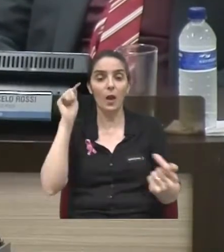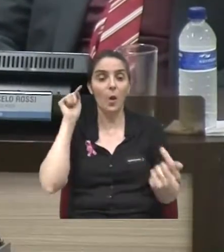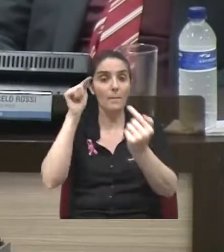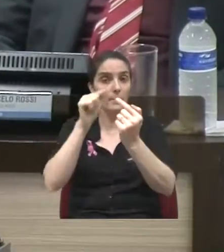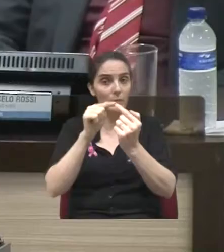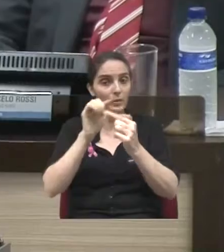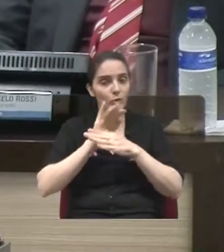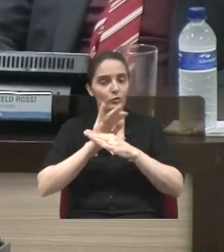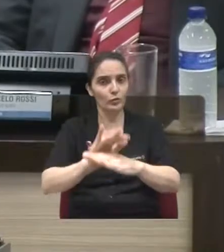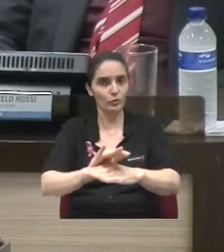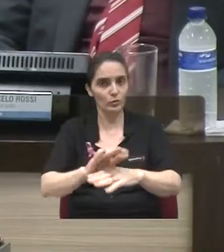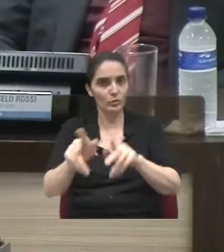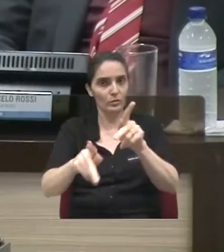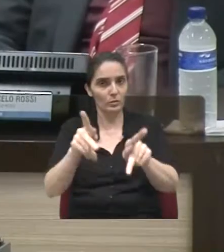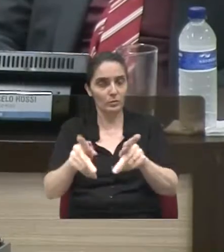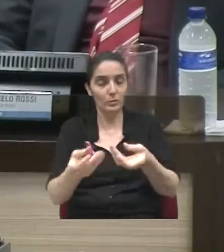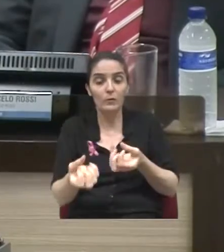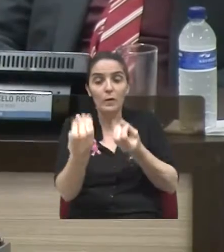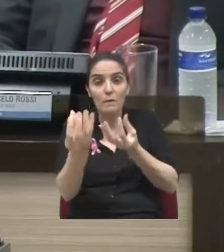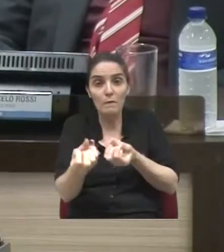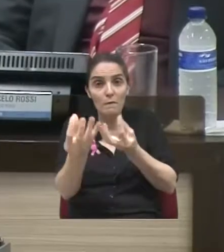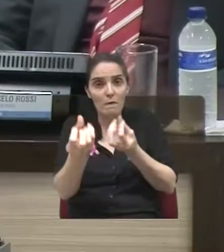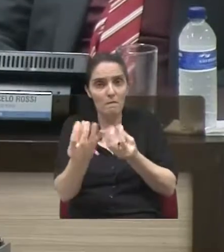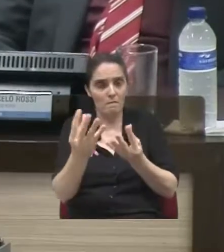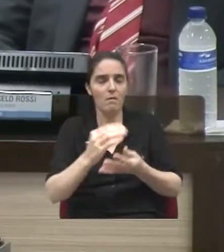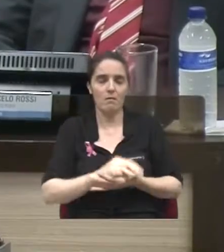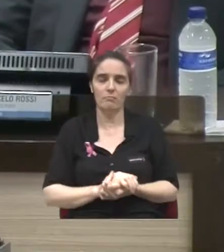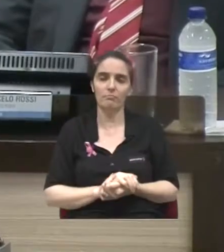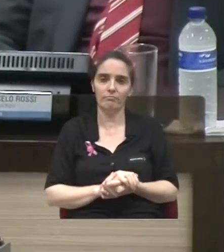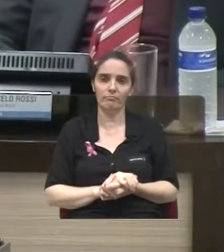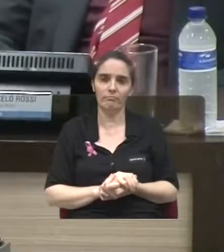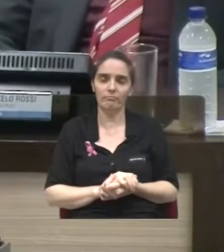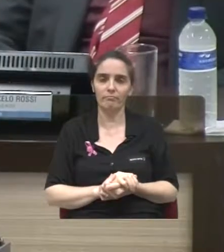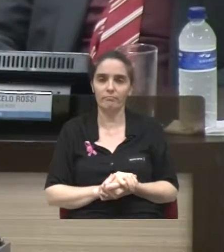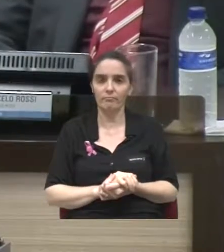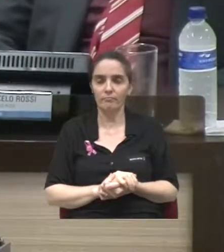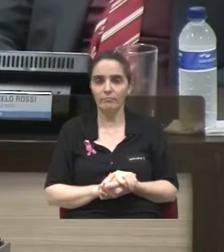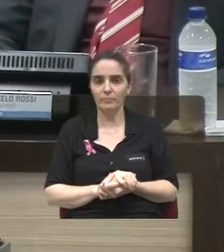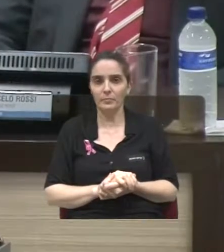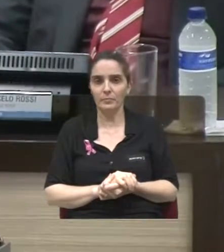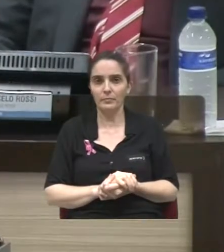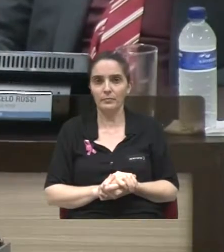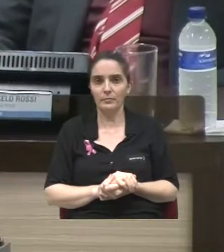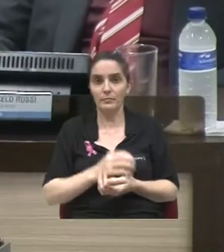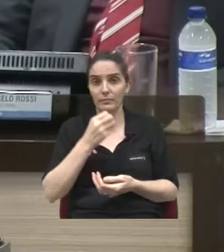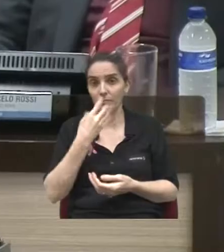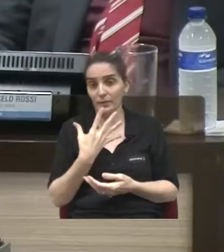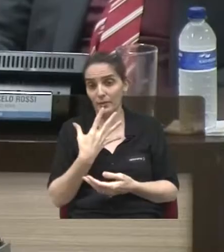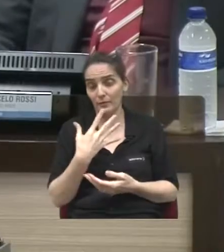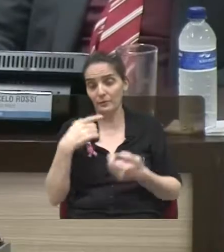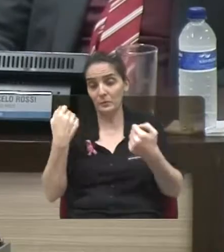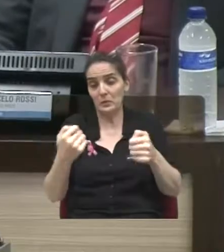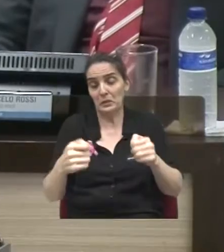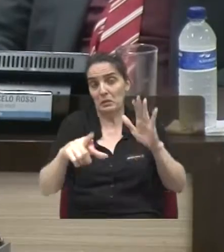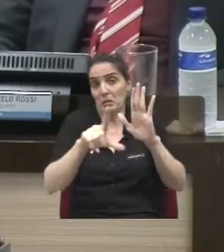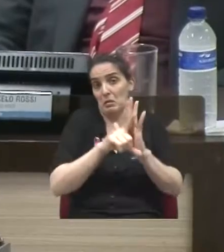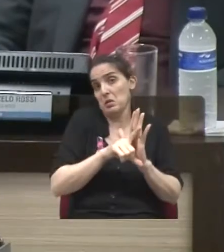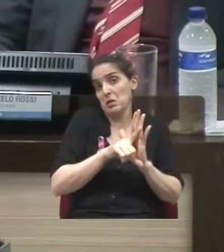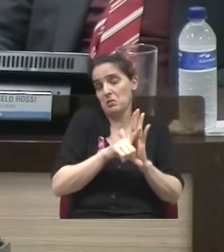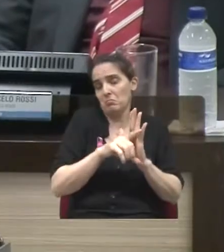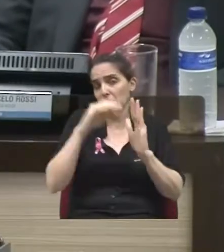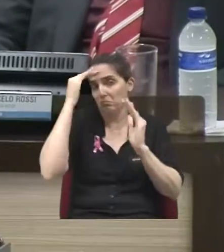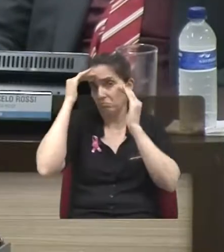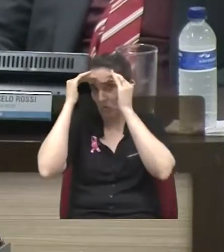a informação, e felizmente ou infelizmente, muitas vezes na forma de lei, sim, para ser cumprida, para as pessoas